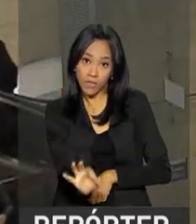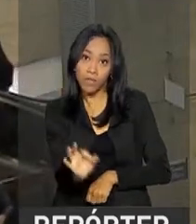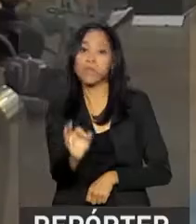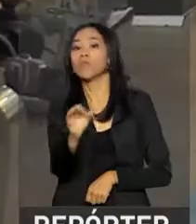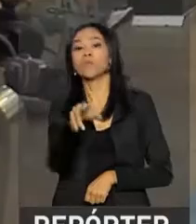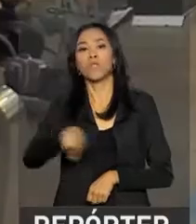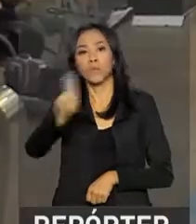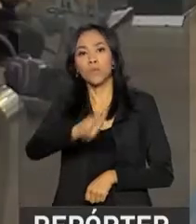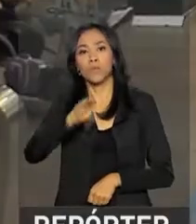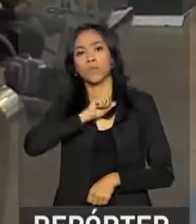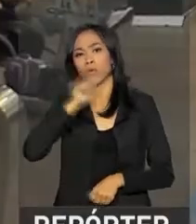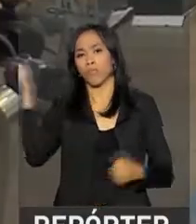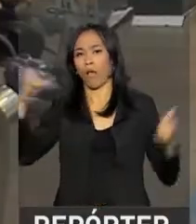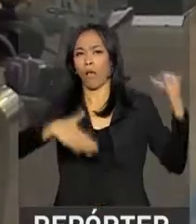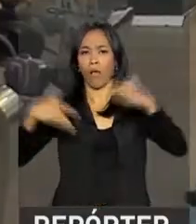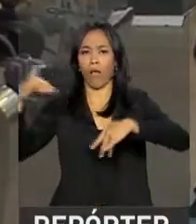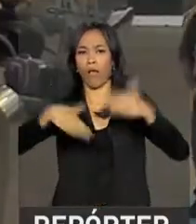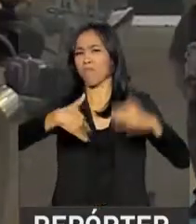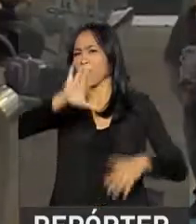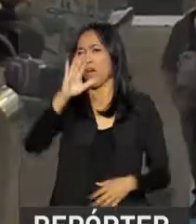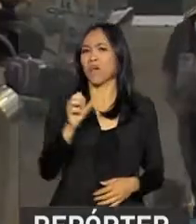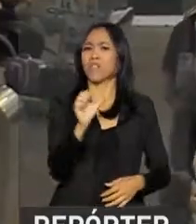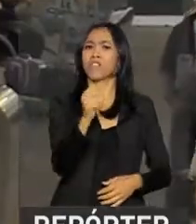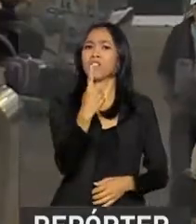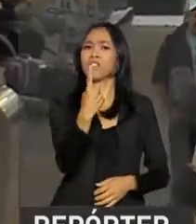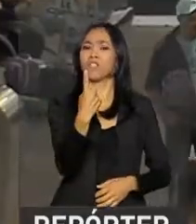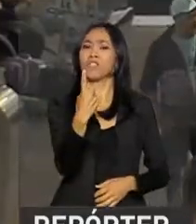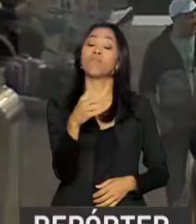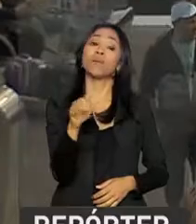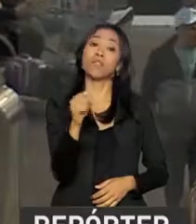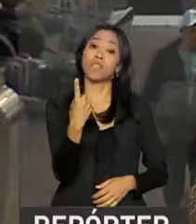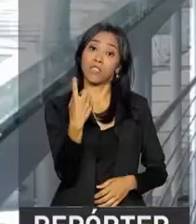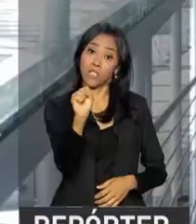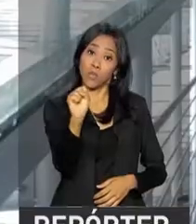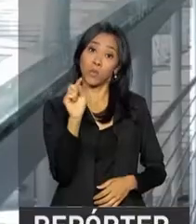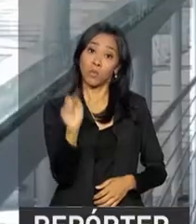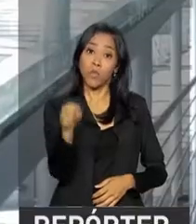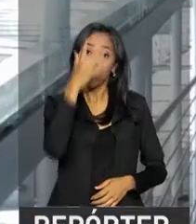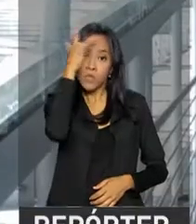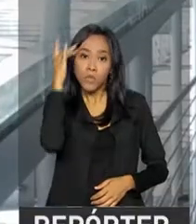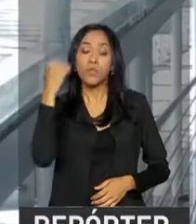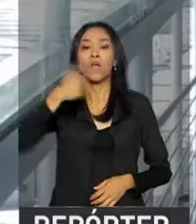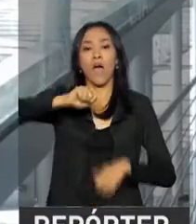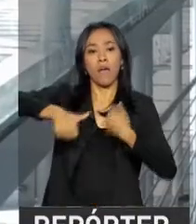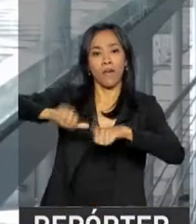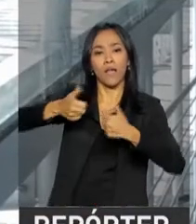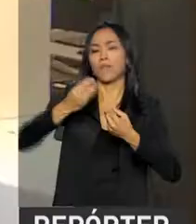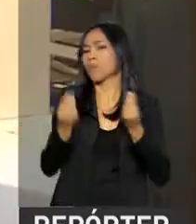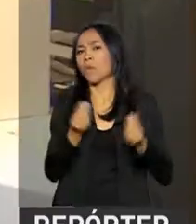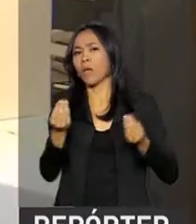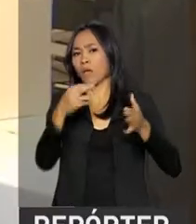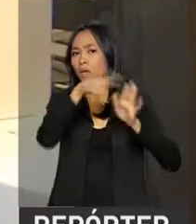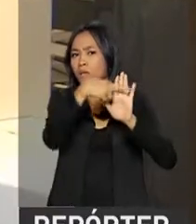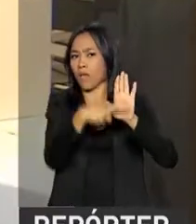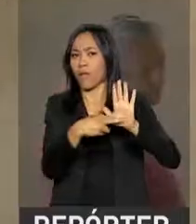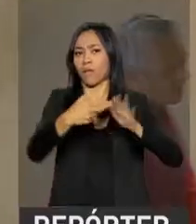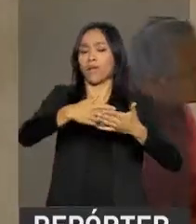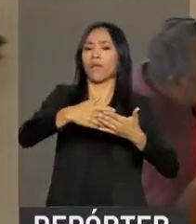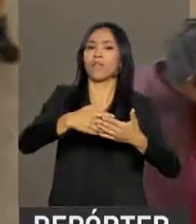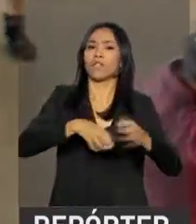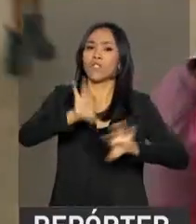país. Mais de 18 mil pessoas foram entrevistadas e foram avaliados itens de infraestrutura,